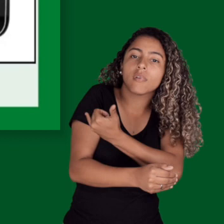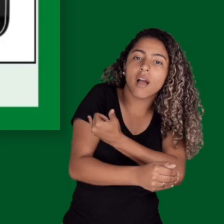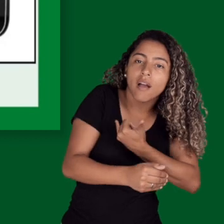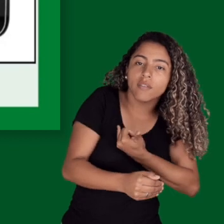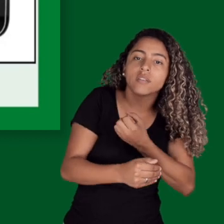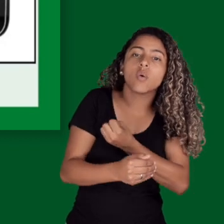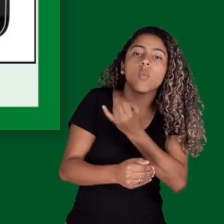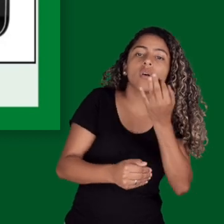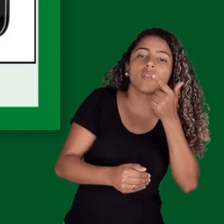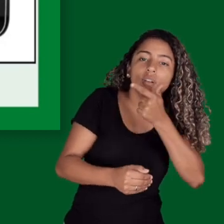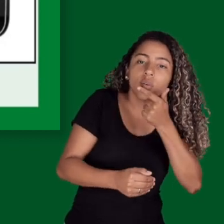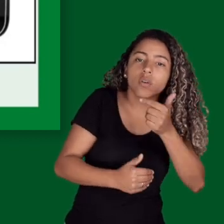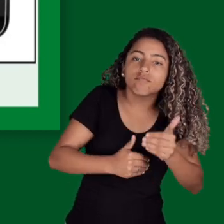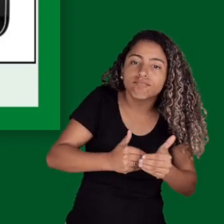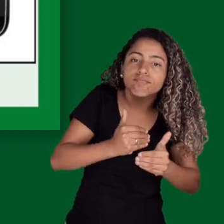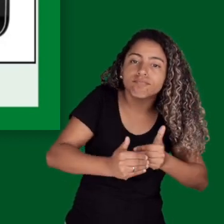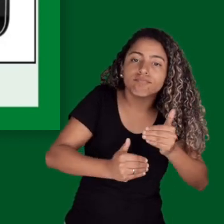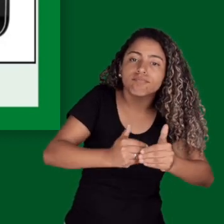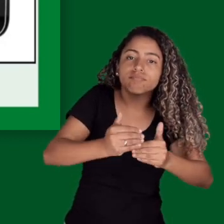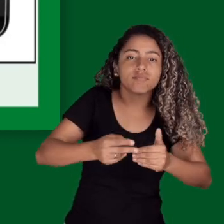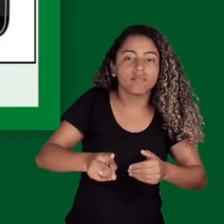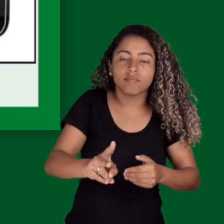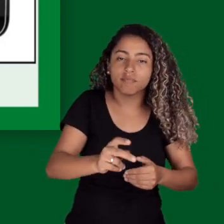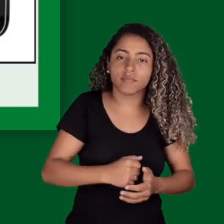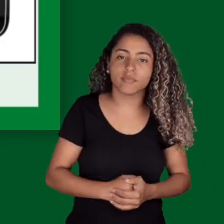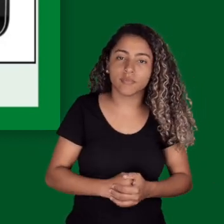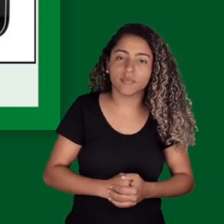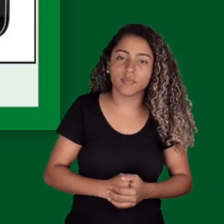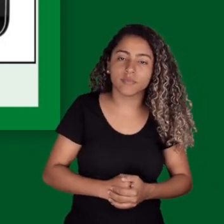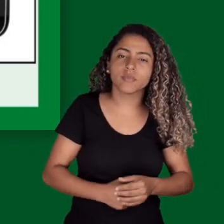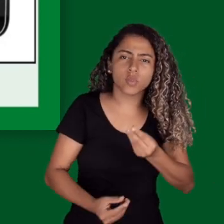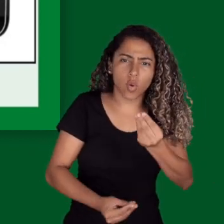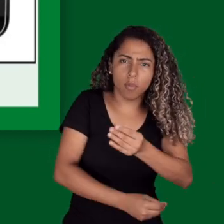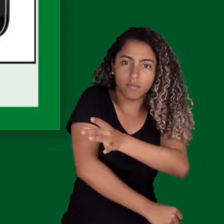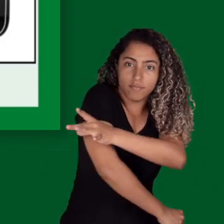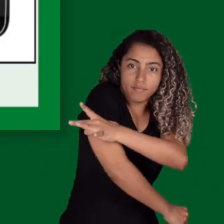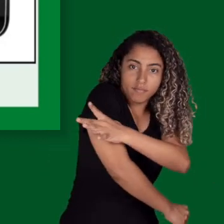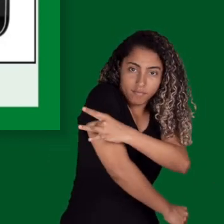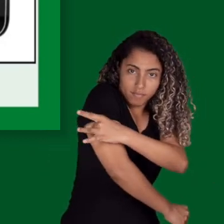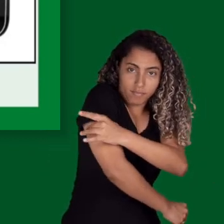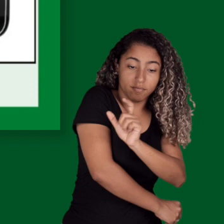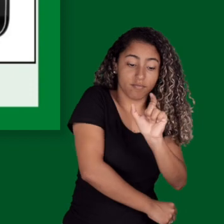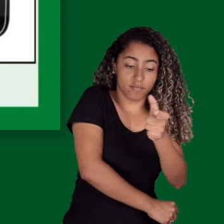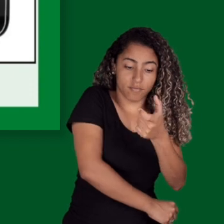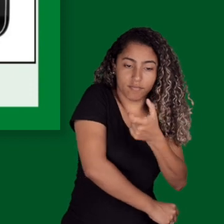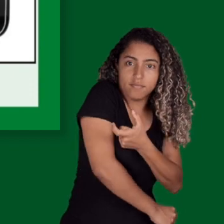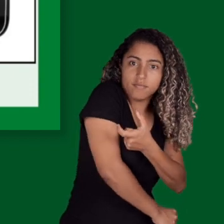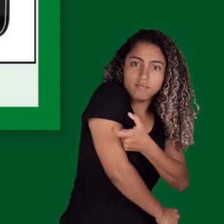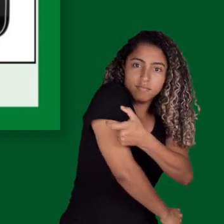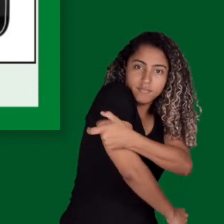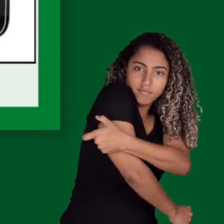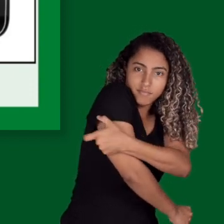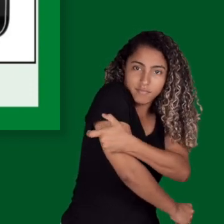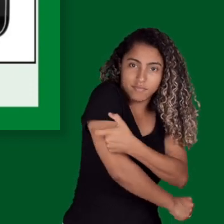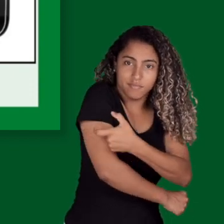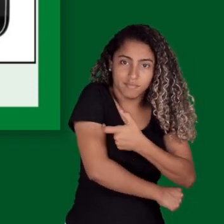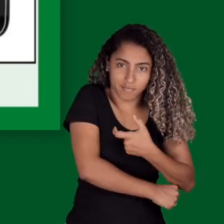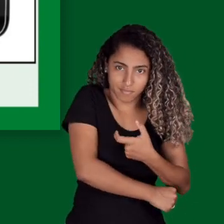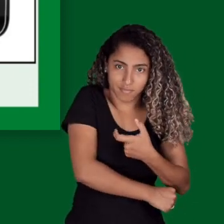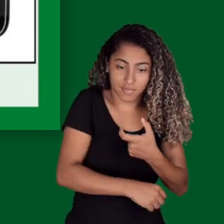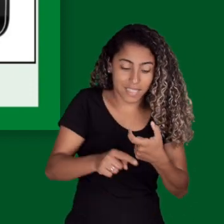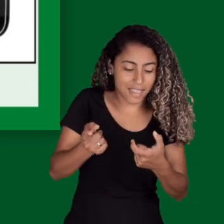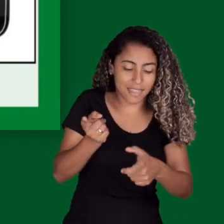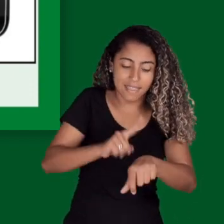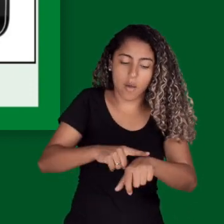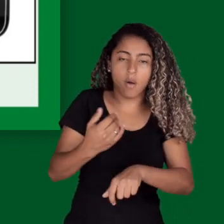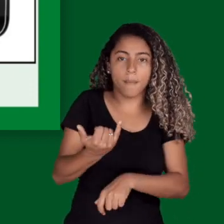glicose presente nesse líquido intersticial. O leitor, ele é escaneado sobre o sensor e mostra o valor da